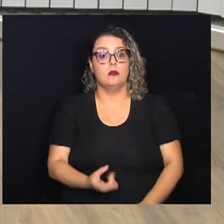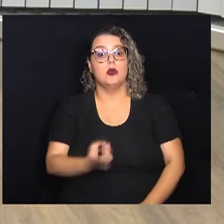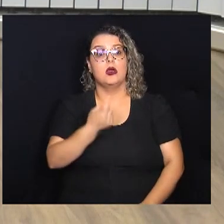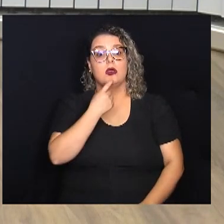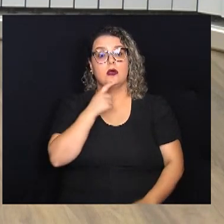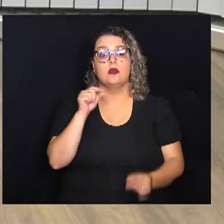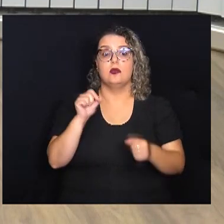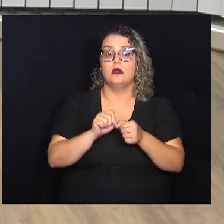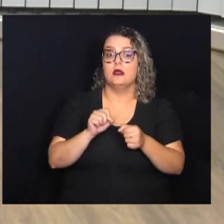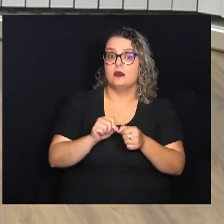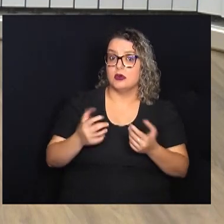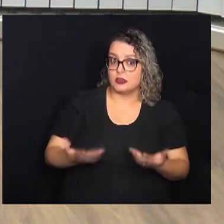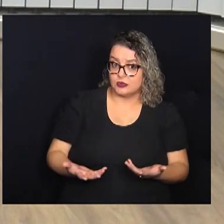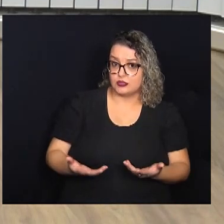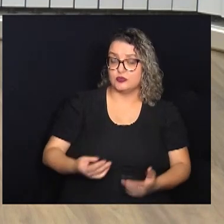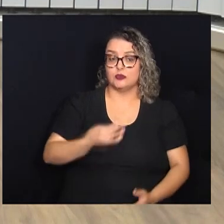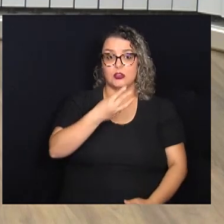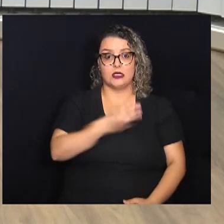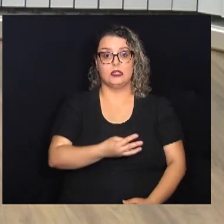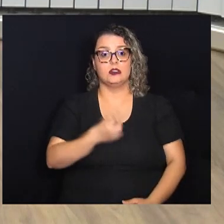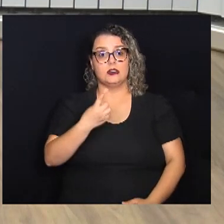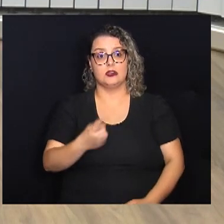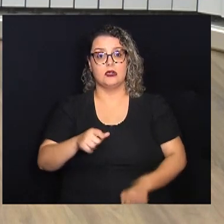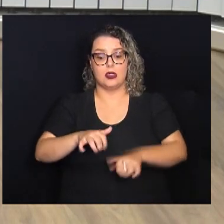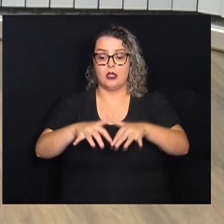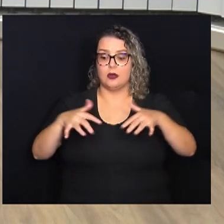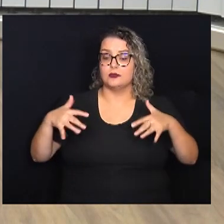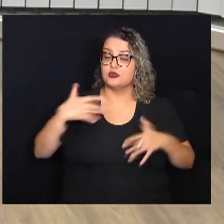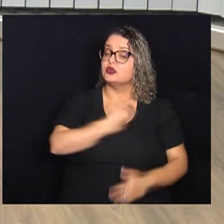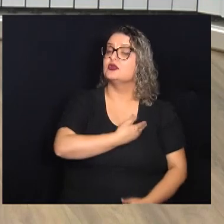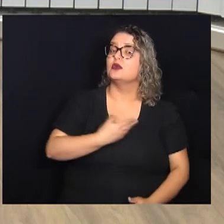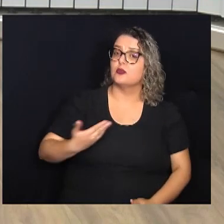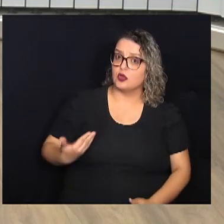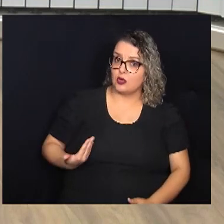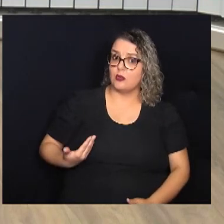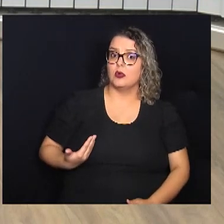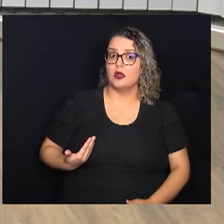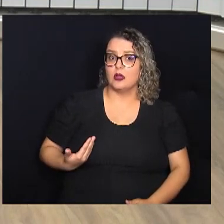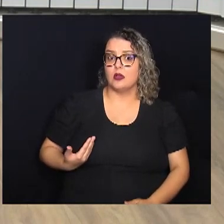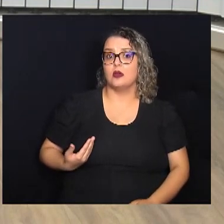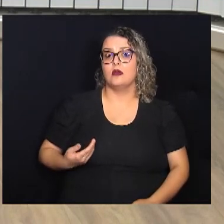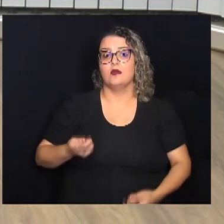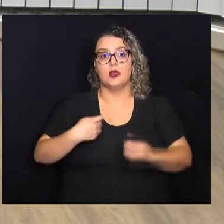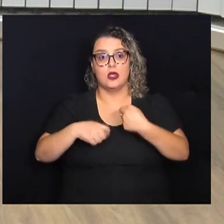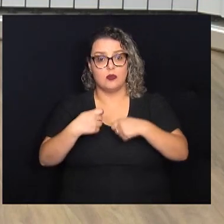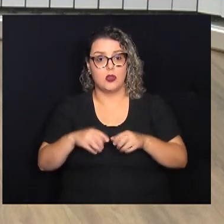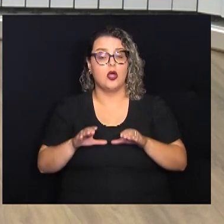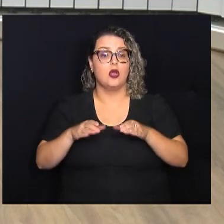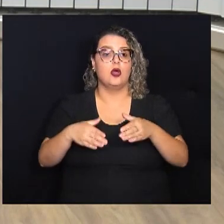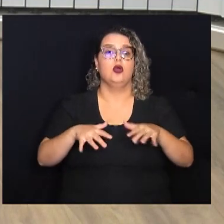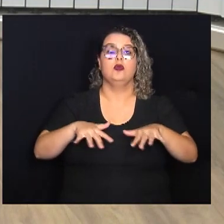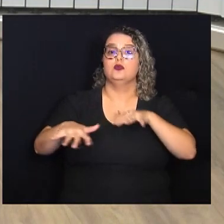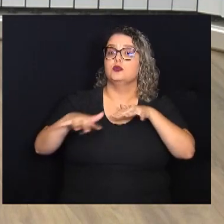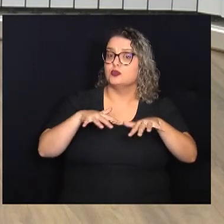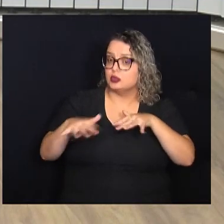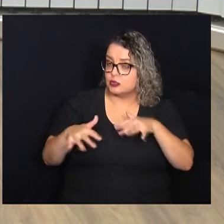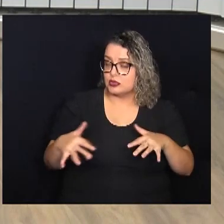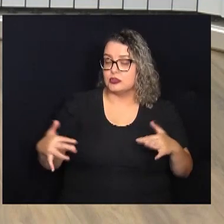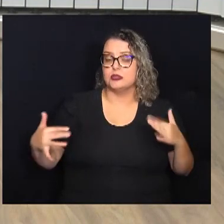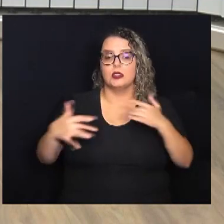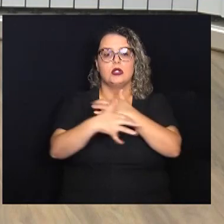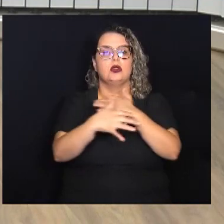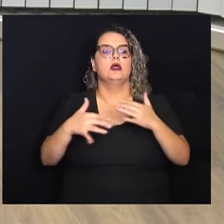às vezes, divergentes. Está dentro da democracia, penso diferente do Cirilo. Perfeito, desde que me respeite, claro que eu vou